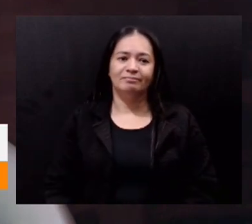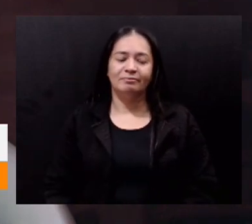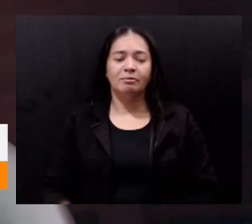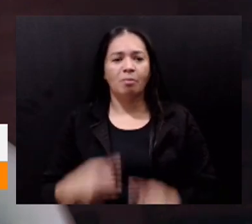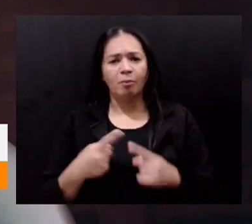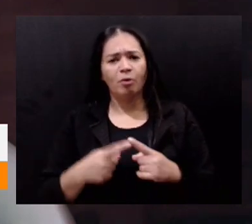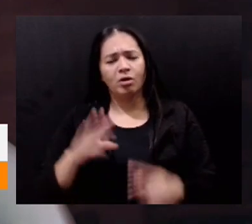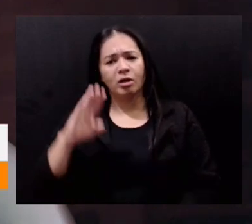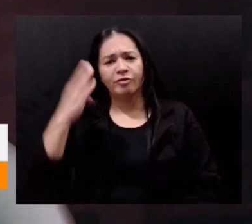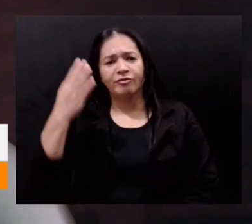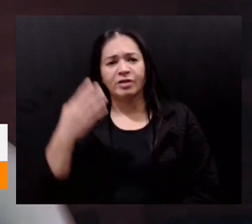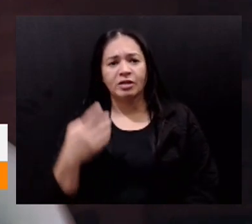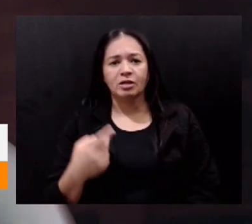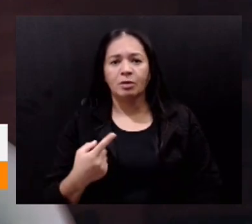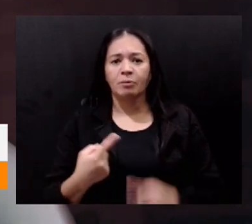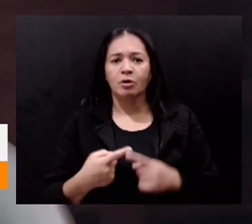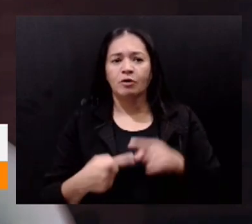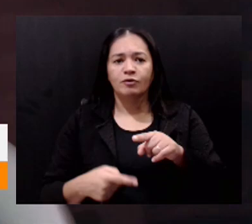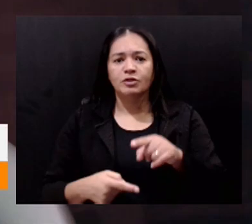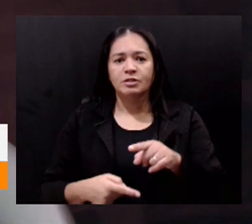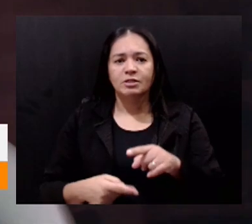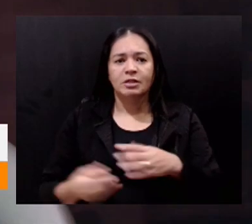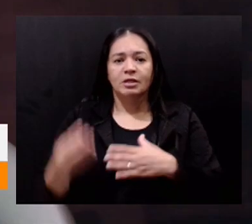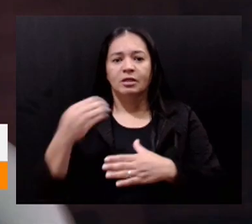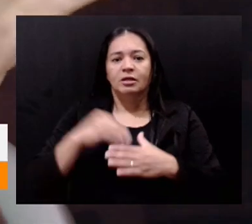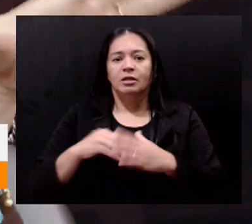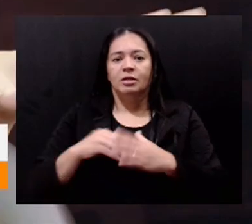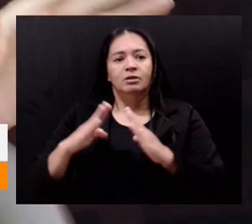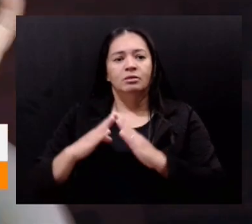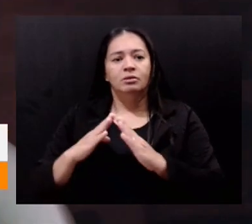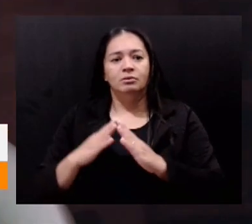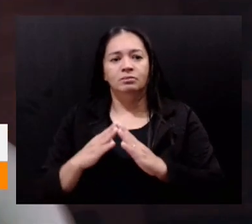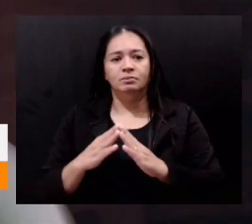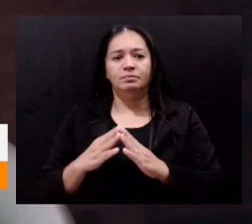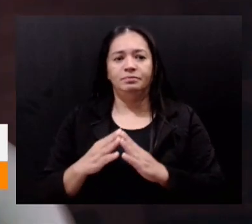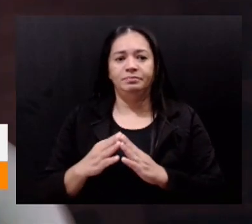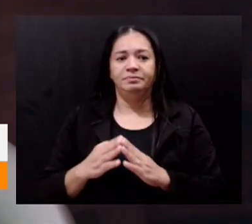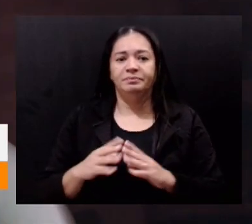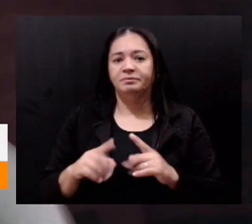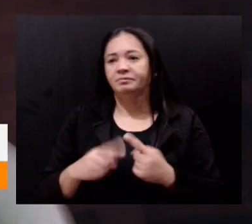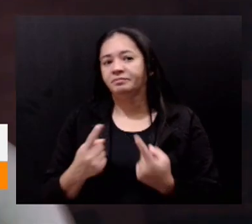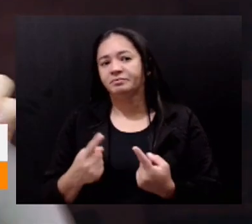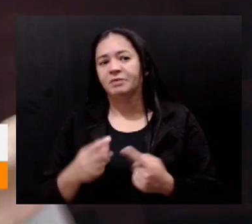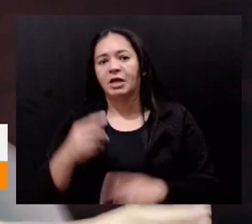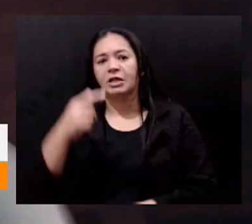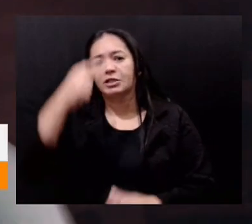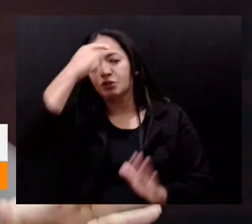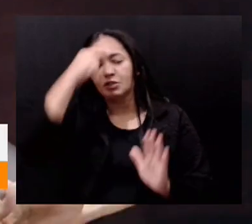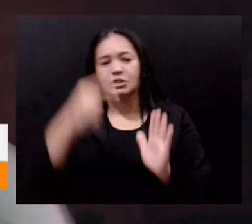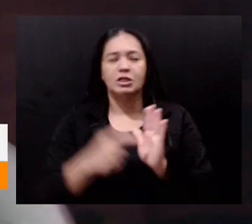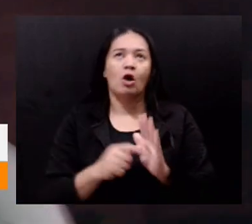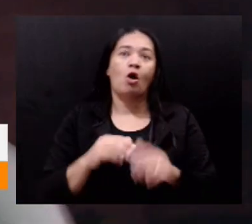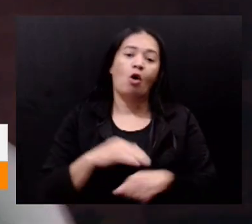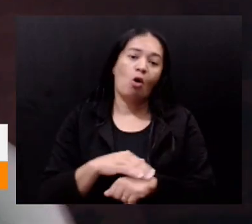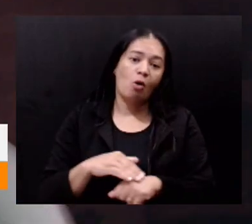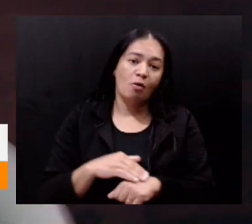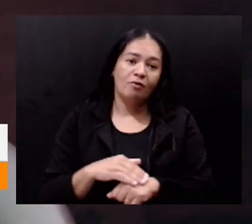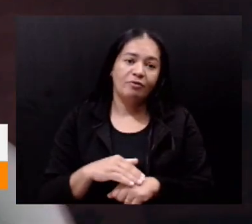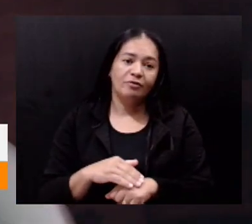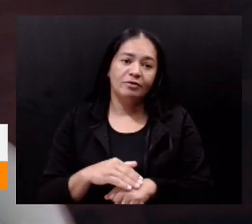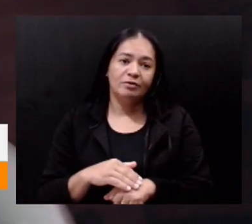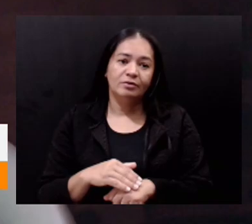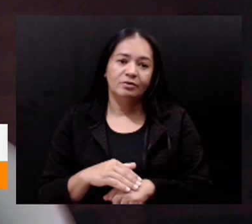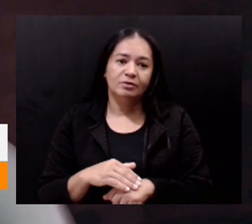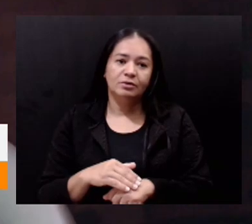tá realmente dentro da sua casa, tem gente que fala assim: "Ai, mas o IA hoje conversa comigo". Sim, Tem gente se consultando com o